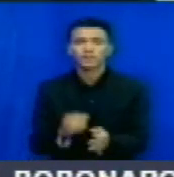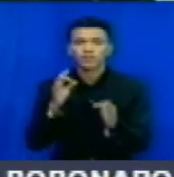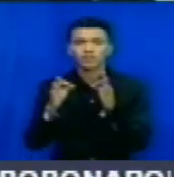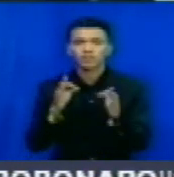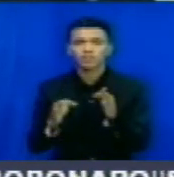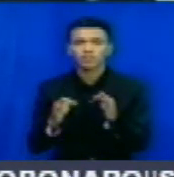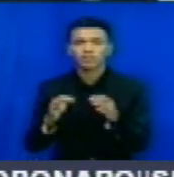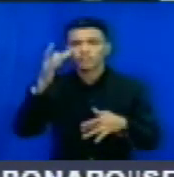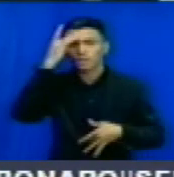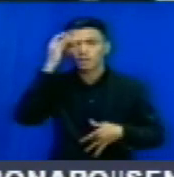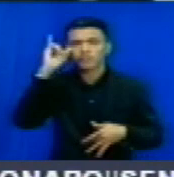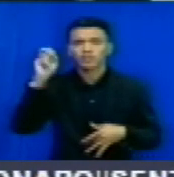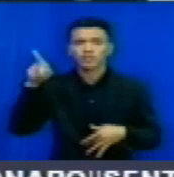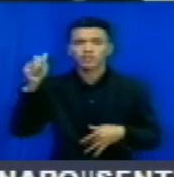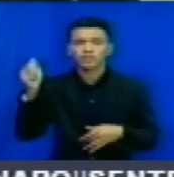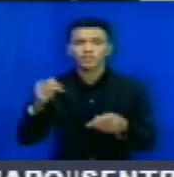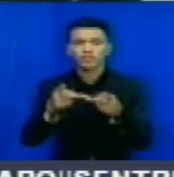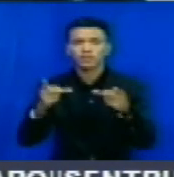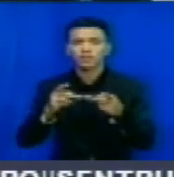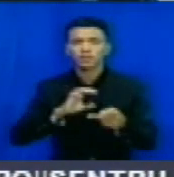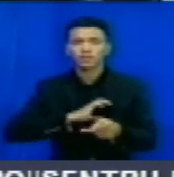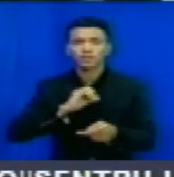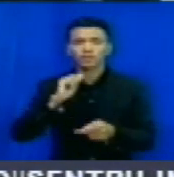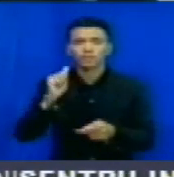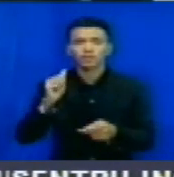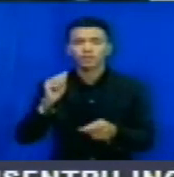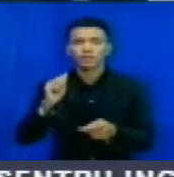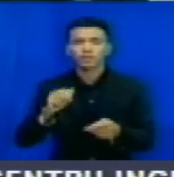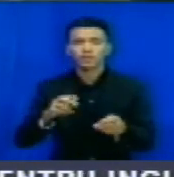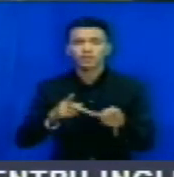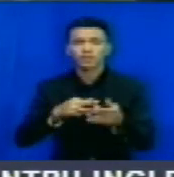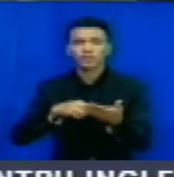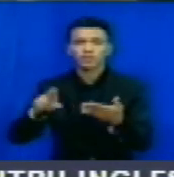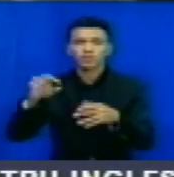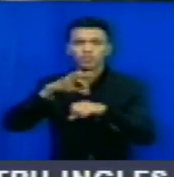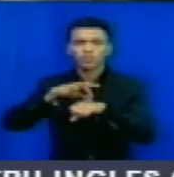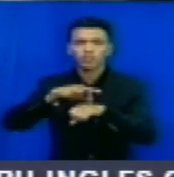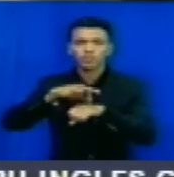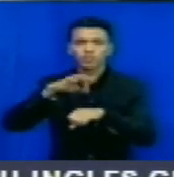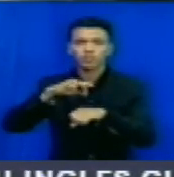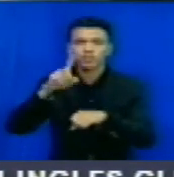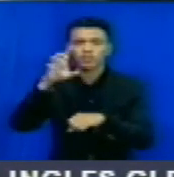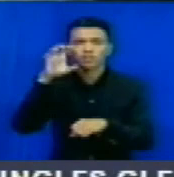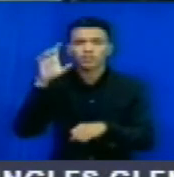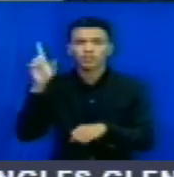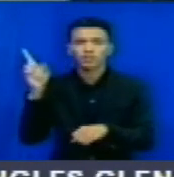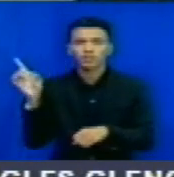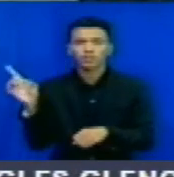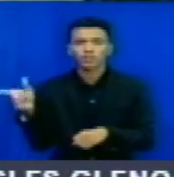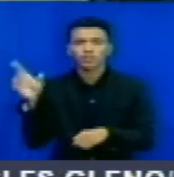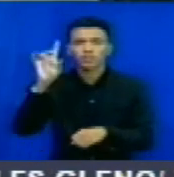moras infecção respiratória, Centro de Saúde Comoromos resiste a moras colite a mutu paciente rihun ida atus rua ronulo